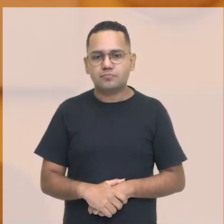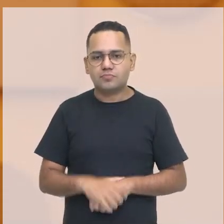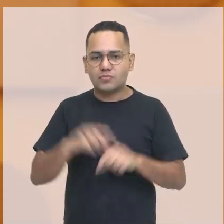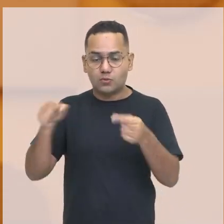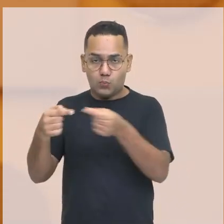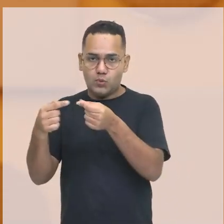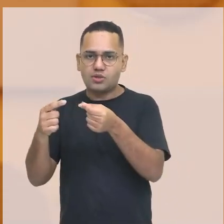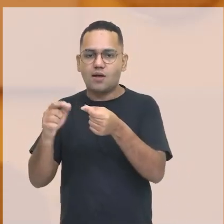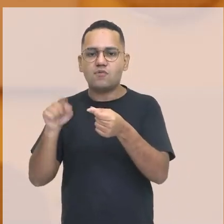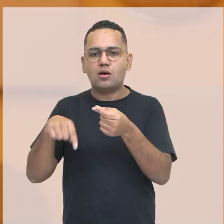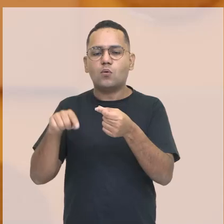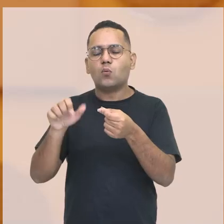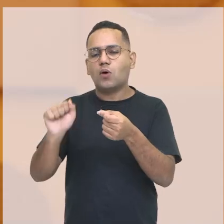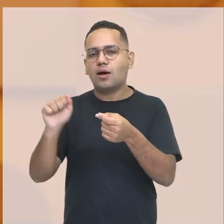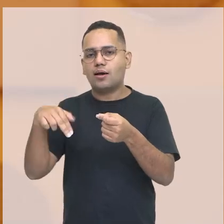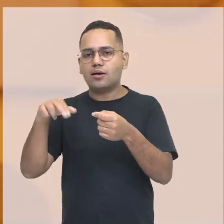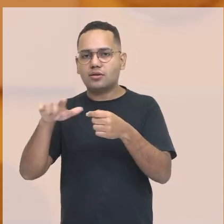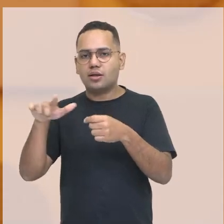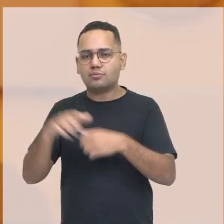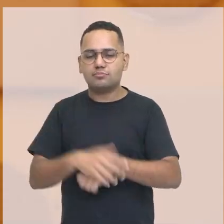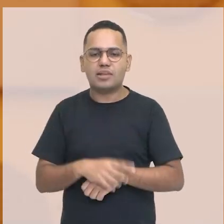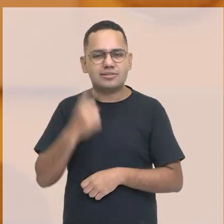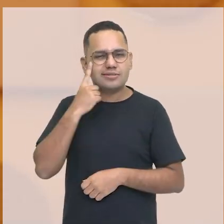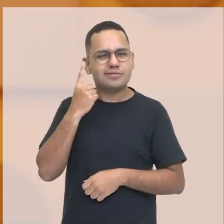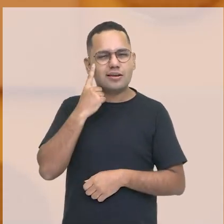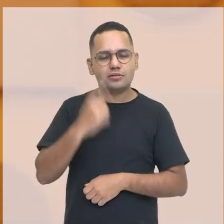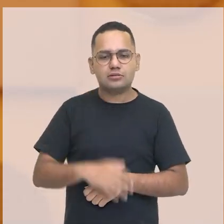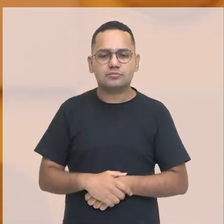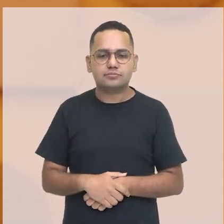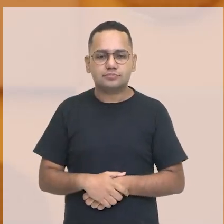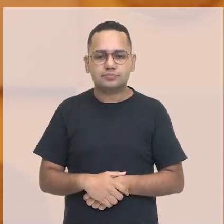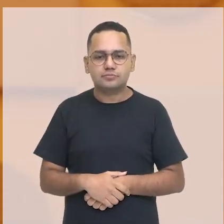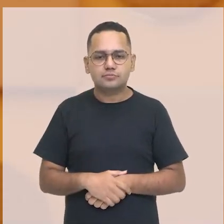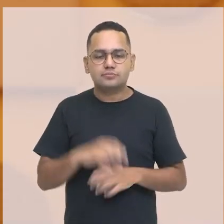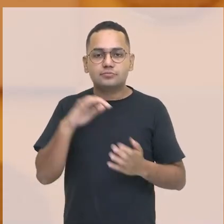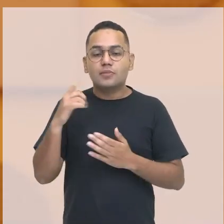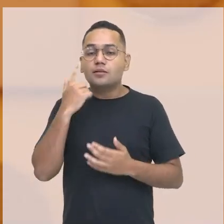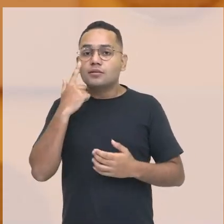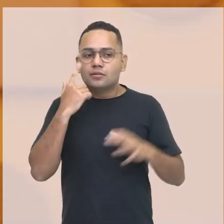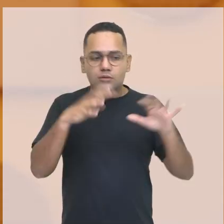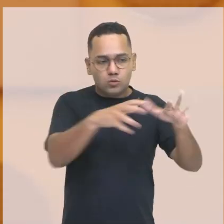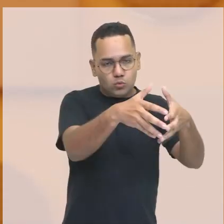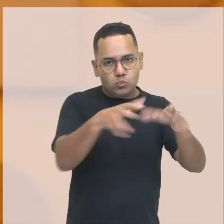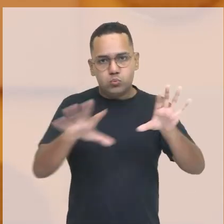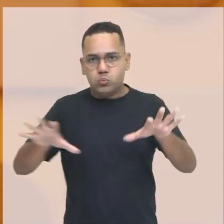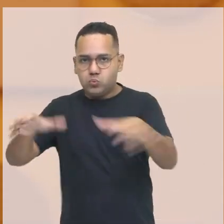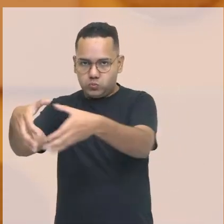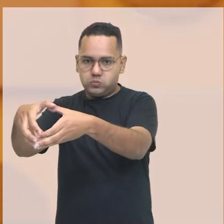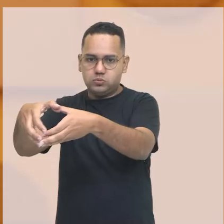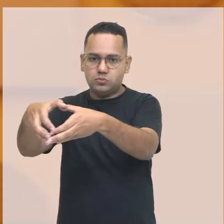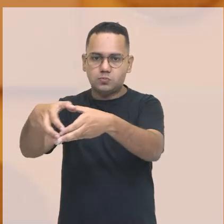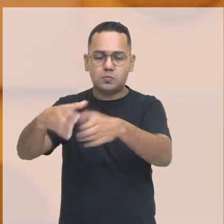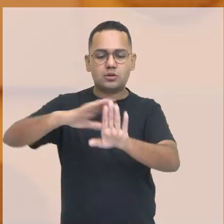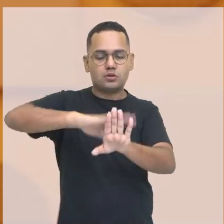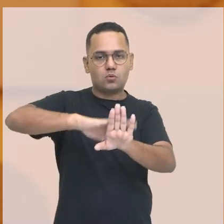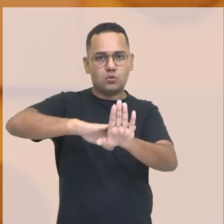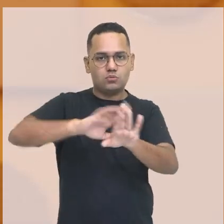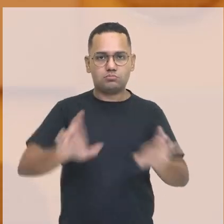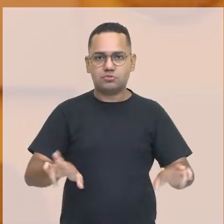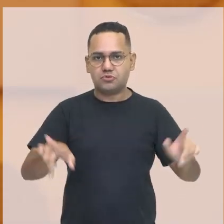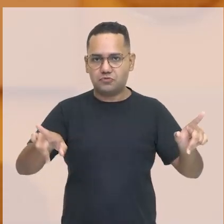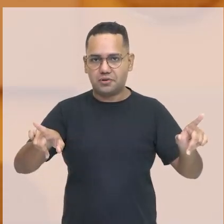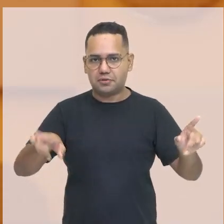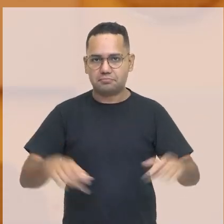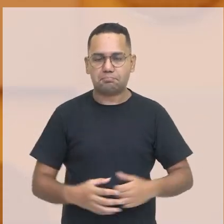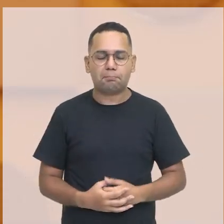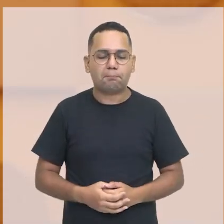Nacional Libertadora, a ANL, tá, gente? Então vocês veem que existem esses dois grupos antagônicos, cada grupo com uma